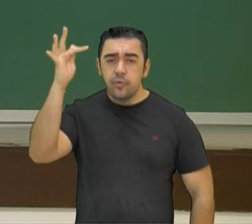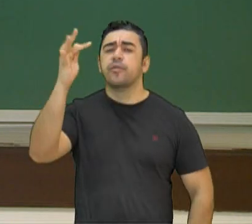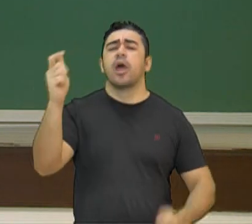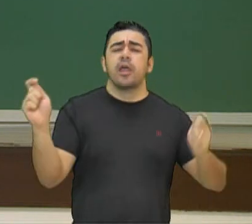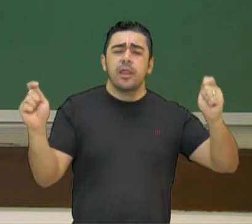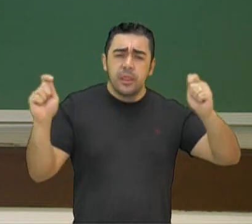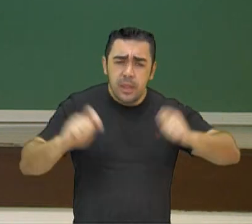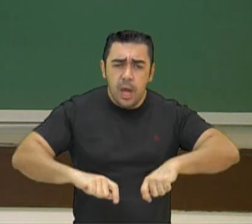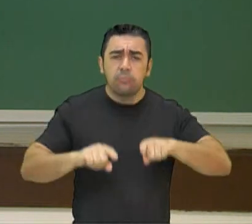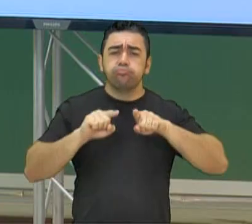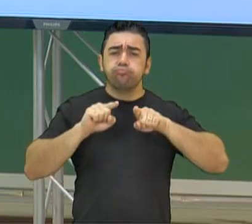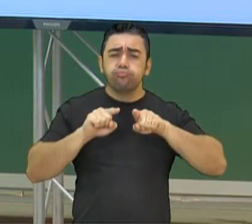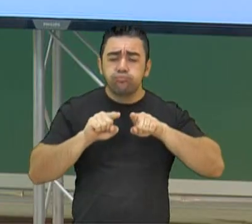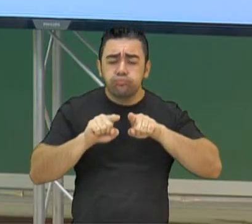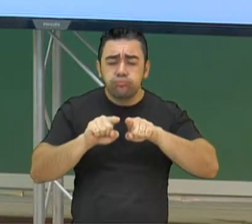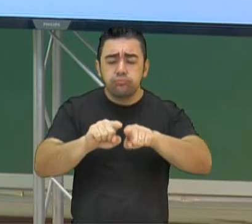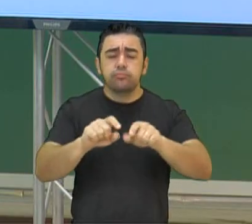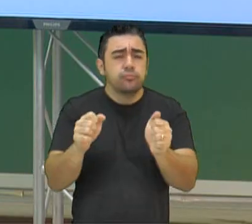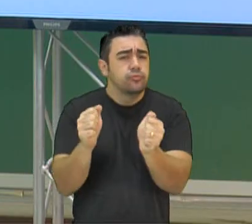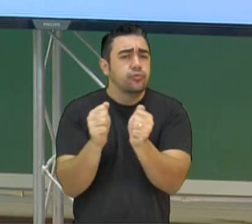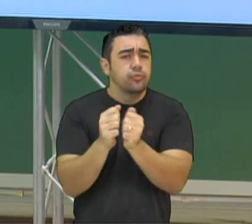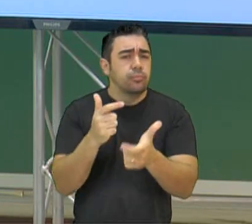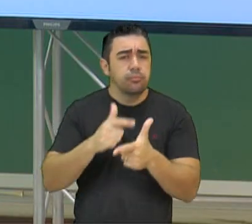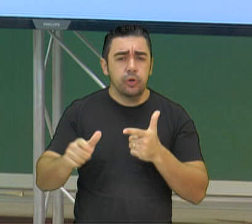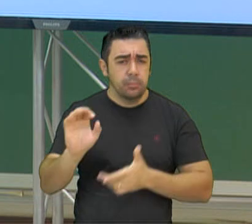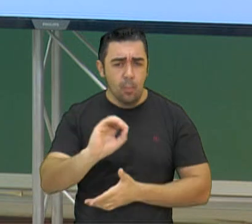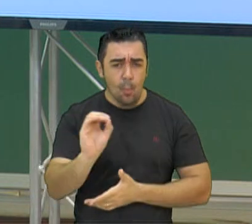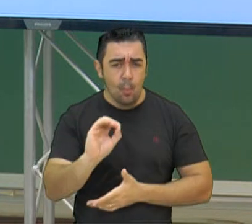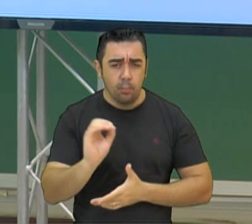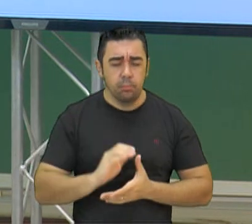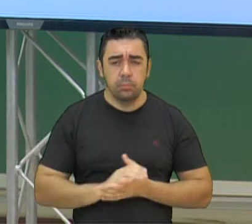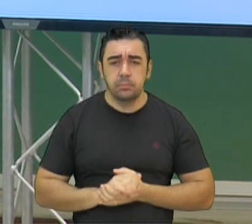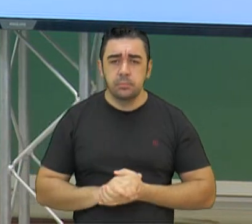não tinha problema nenhum com isso.